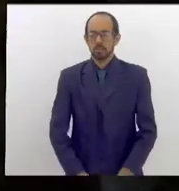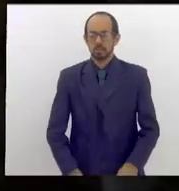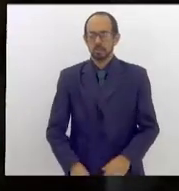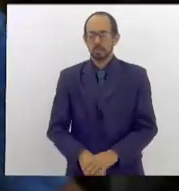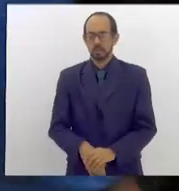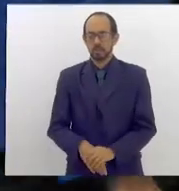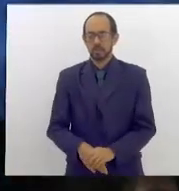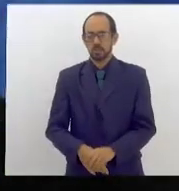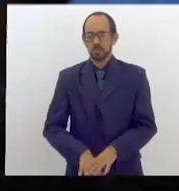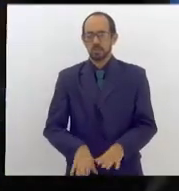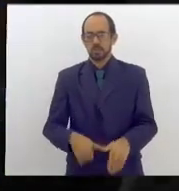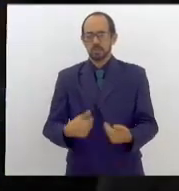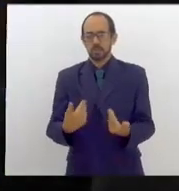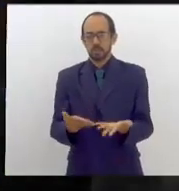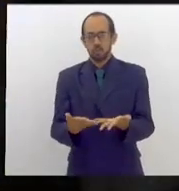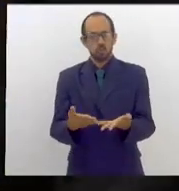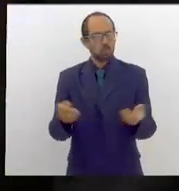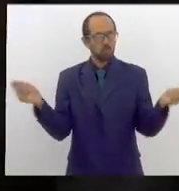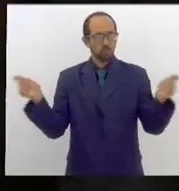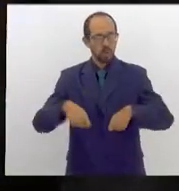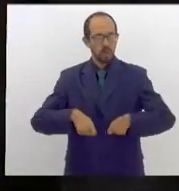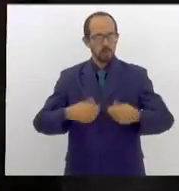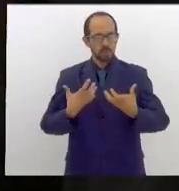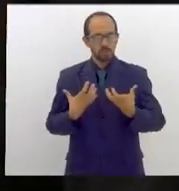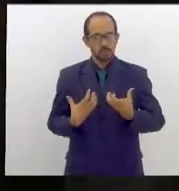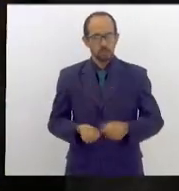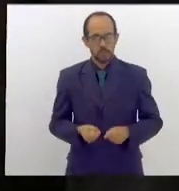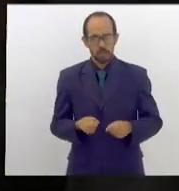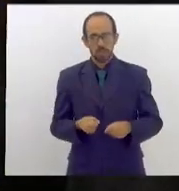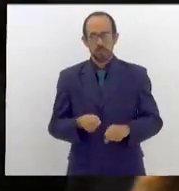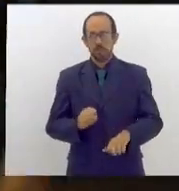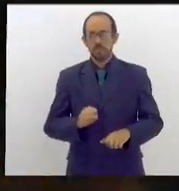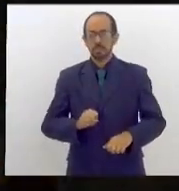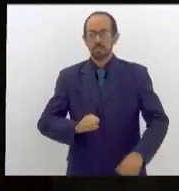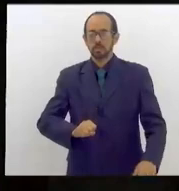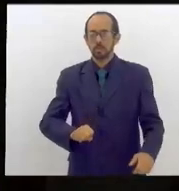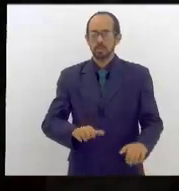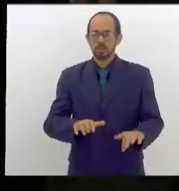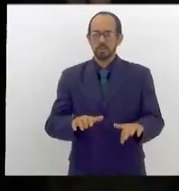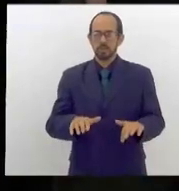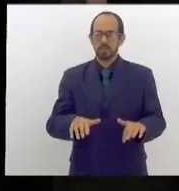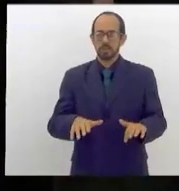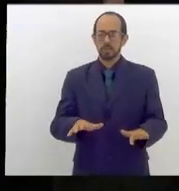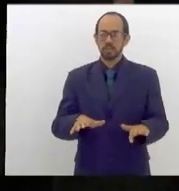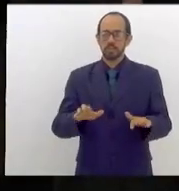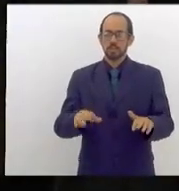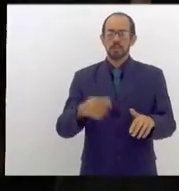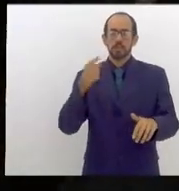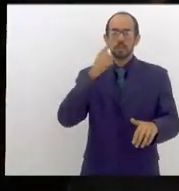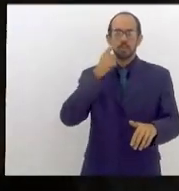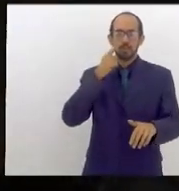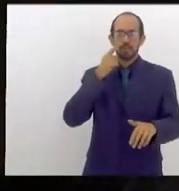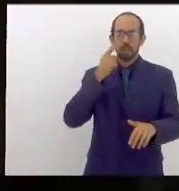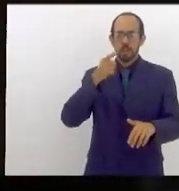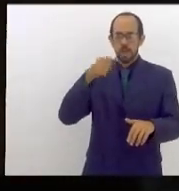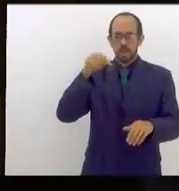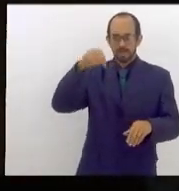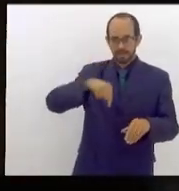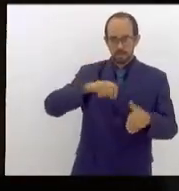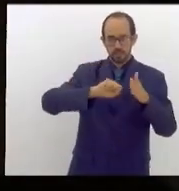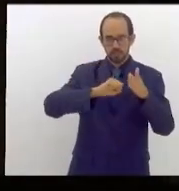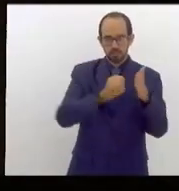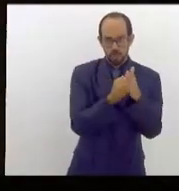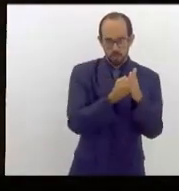que a gente tenha por parte do governador Embora tenha derrubado o veto aqui nessa casa